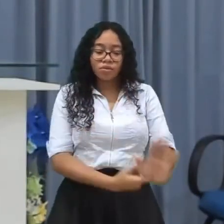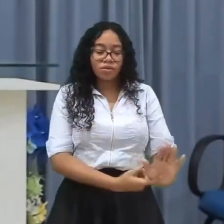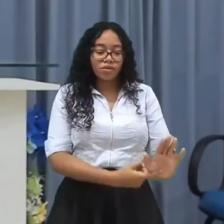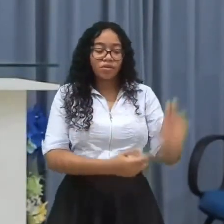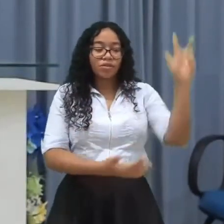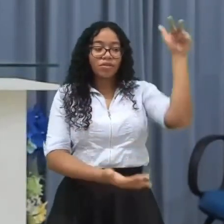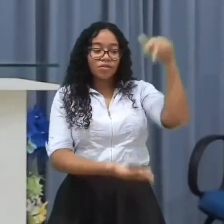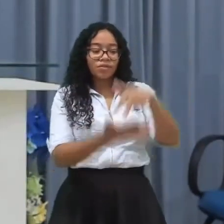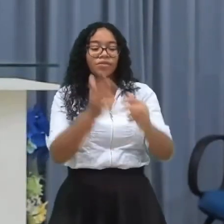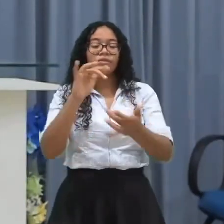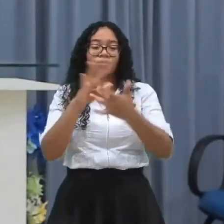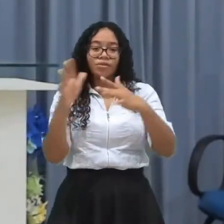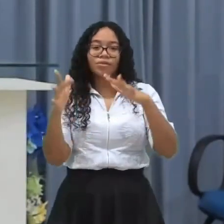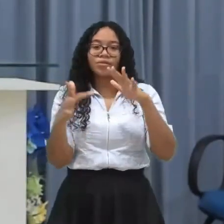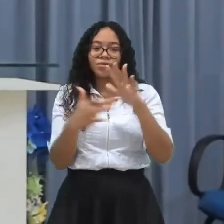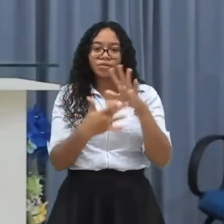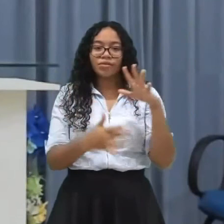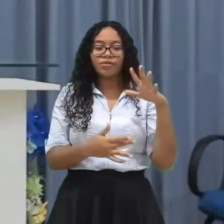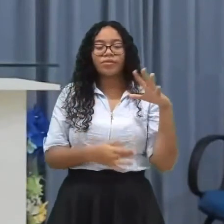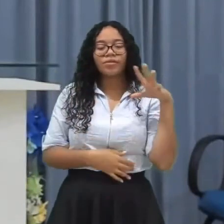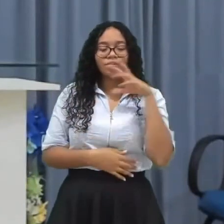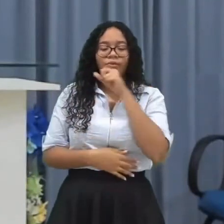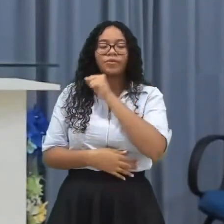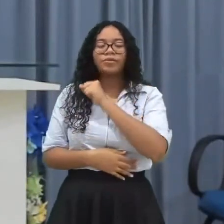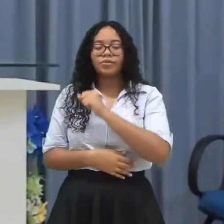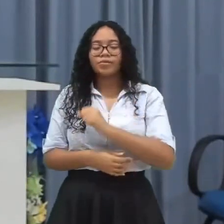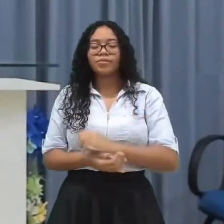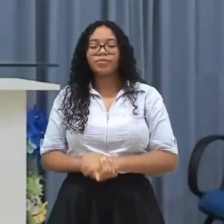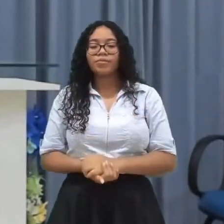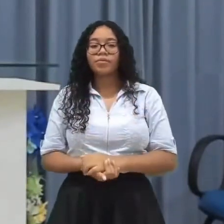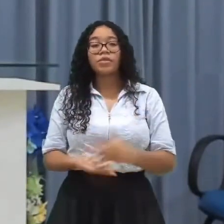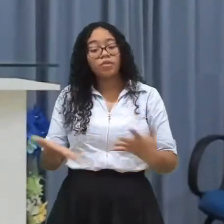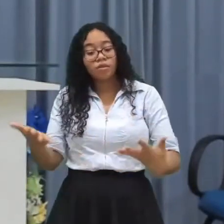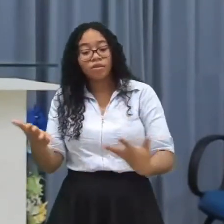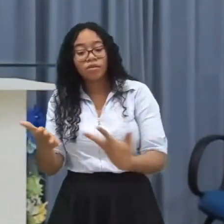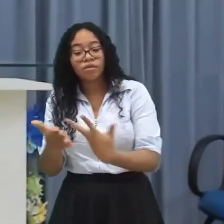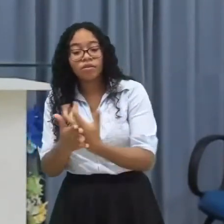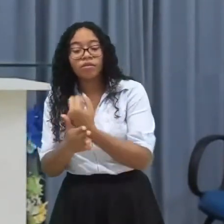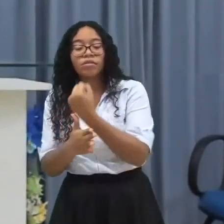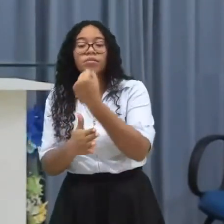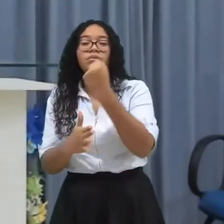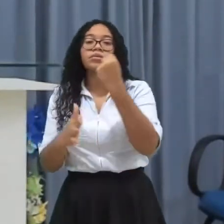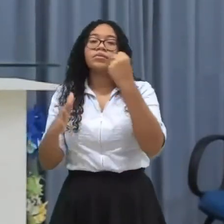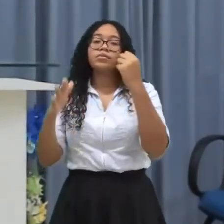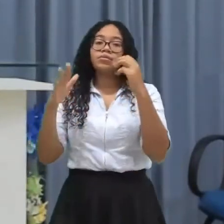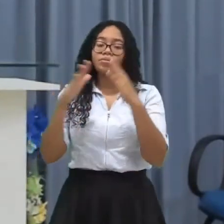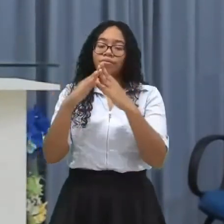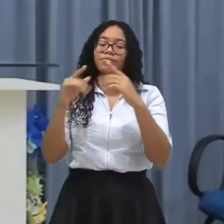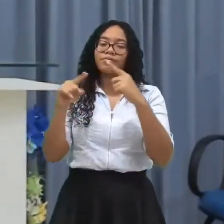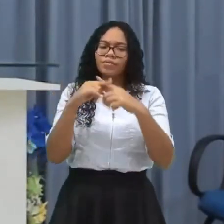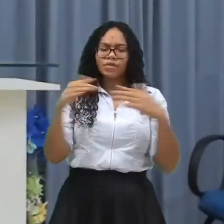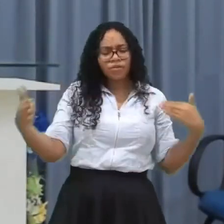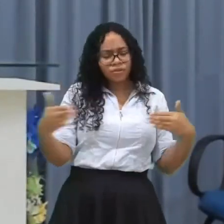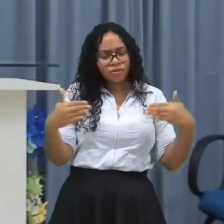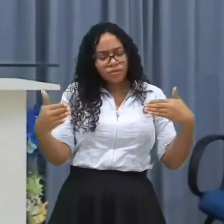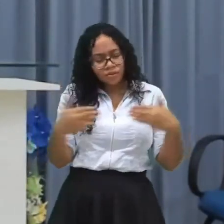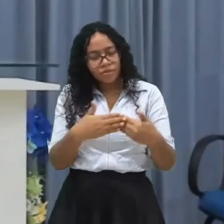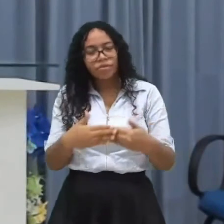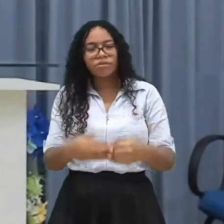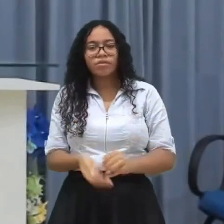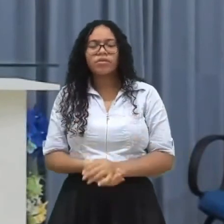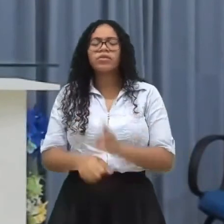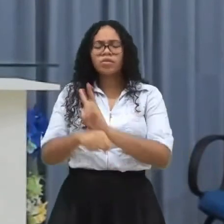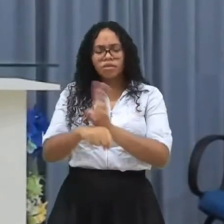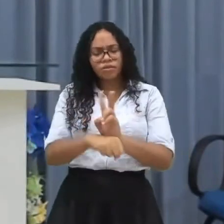próxima. Então, o arrebatamento está bem próximo no seu cumprimento literal. Guardemos